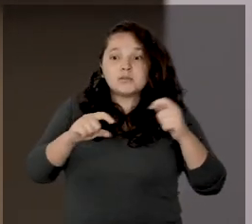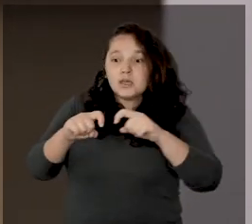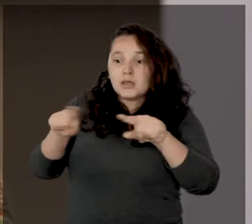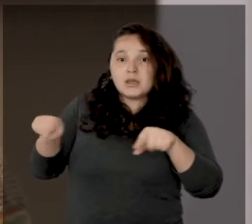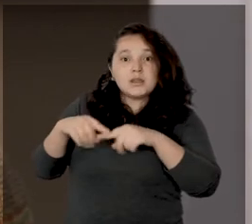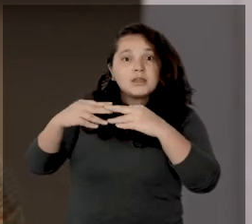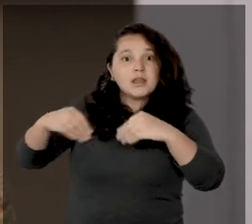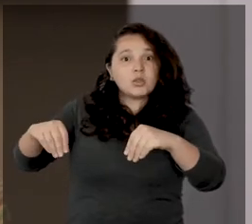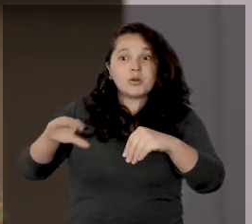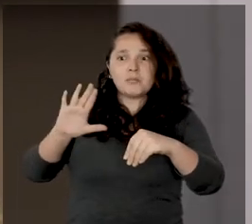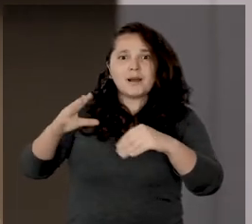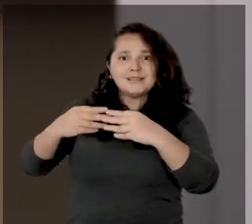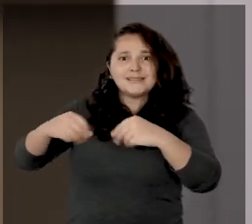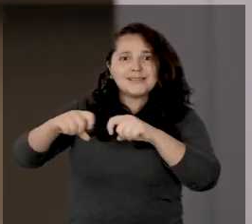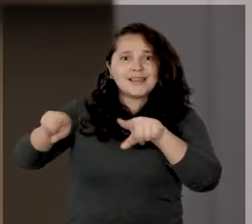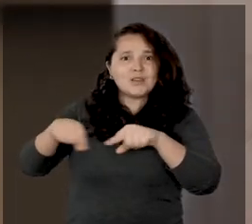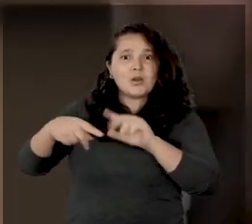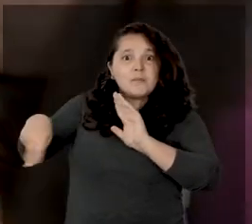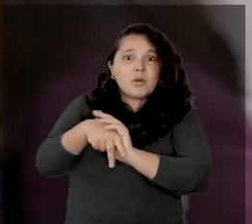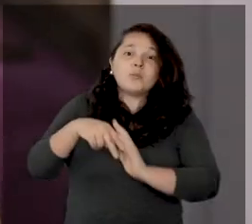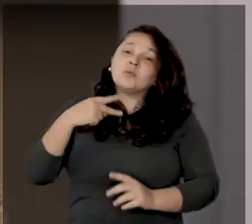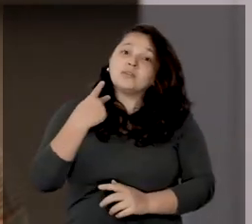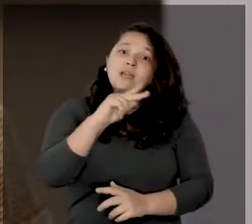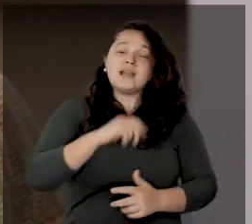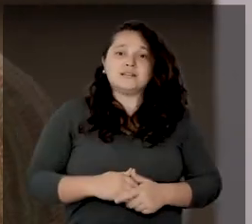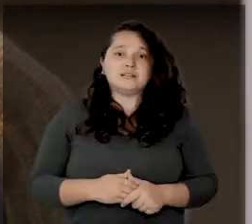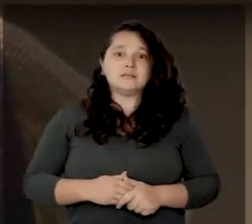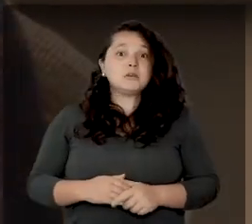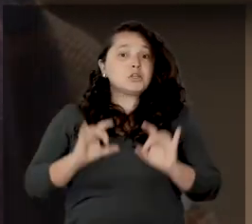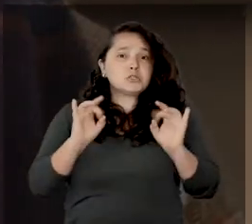para poder prosperar, para poder viver, né,